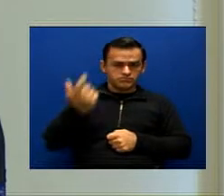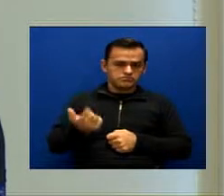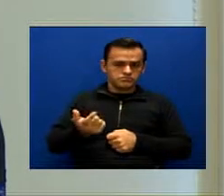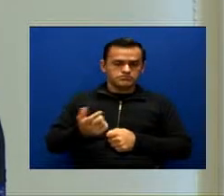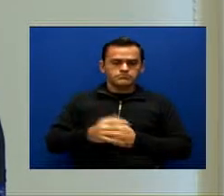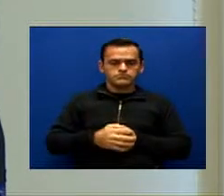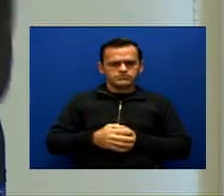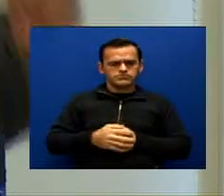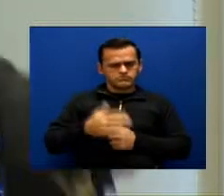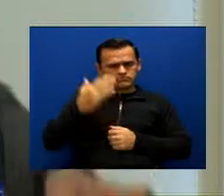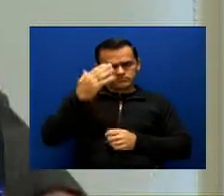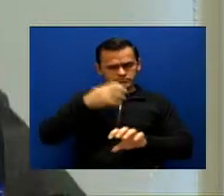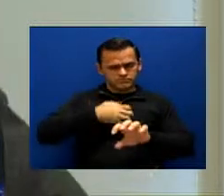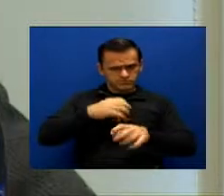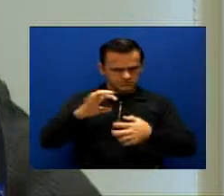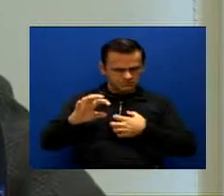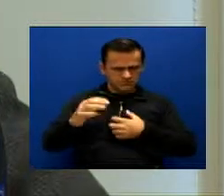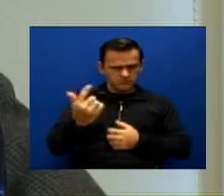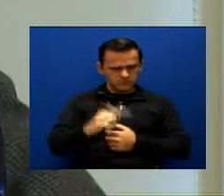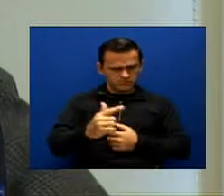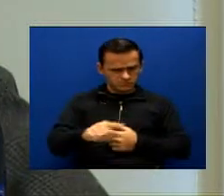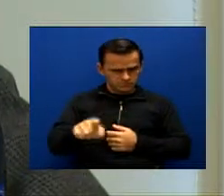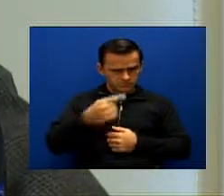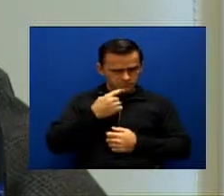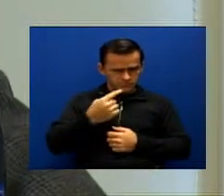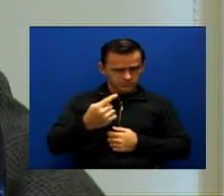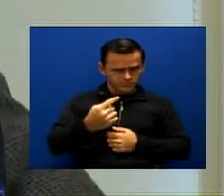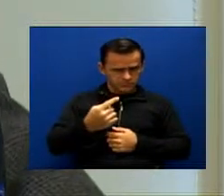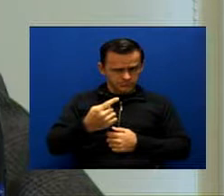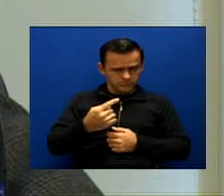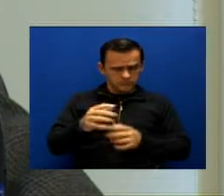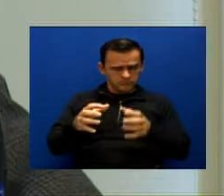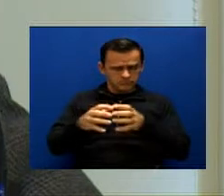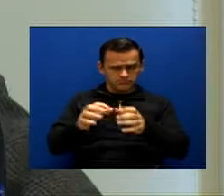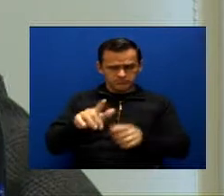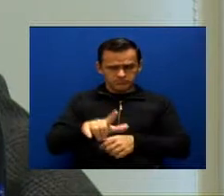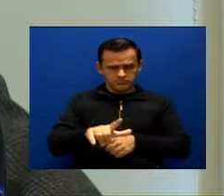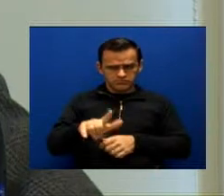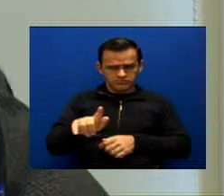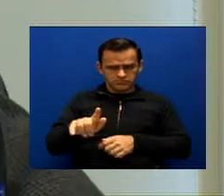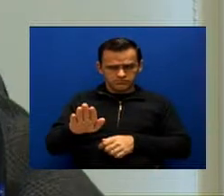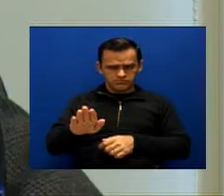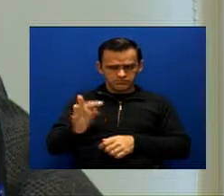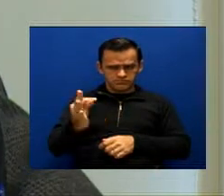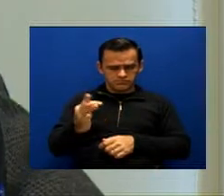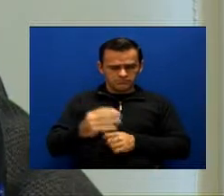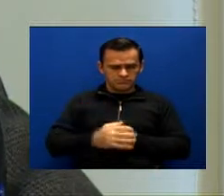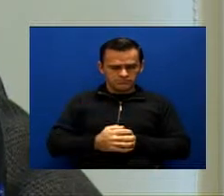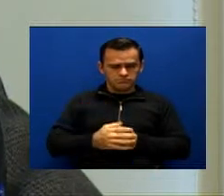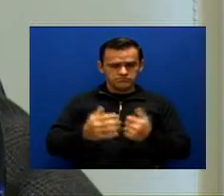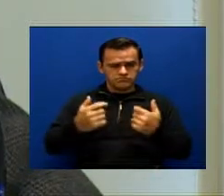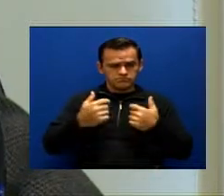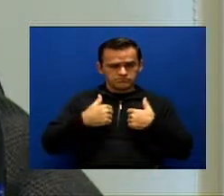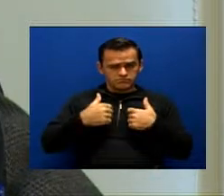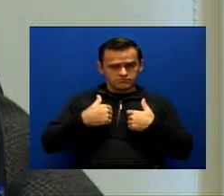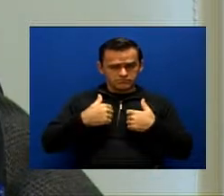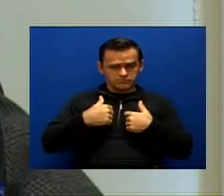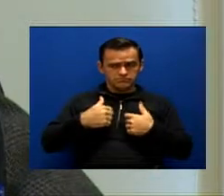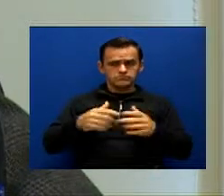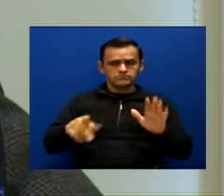dor do grupo LGBT, eu não sei. O senhor está esquecendo, vereador, que eu sou